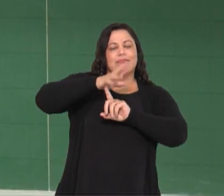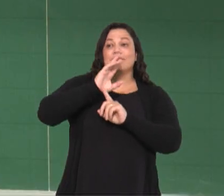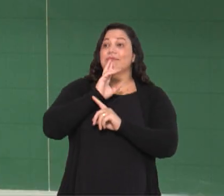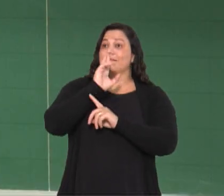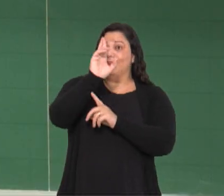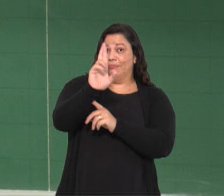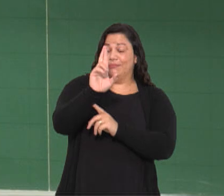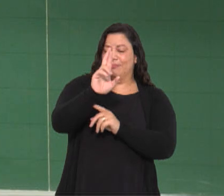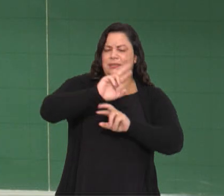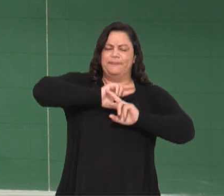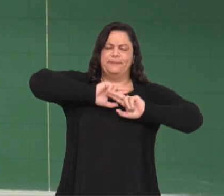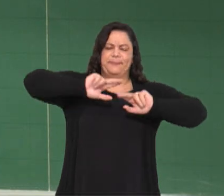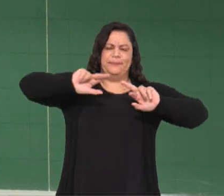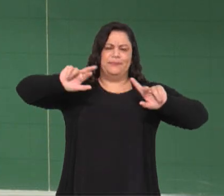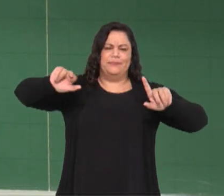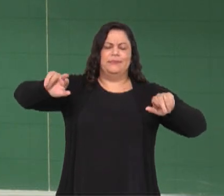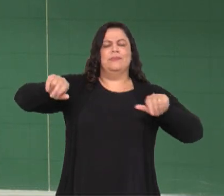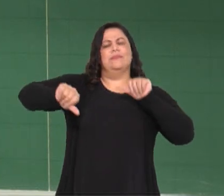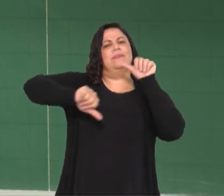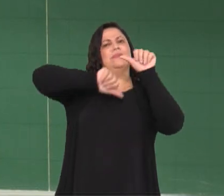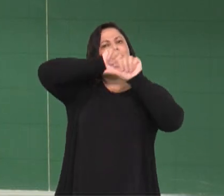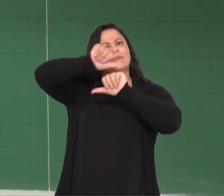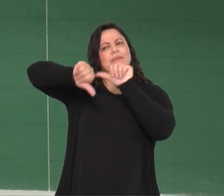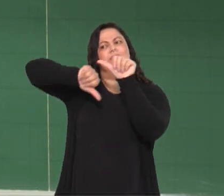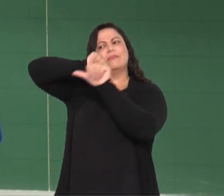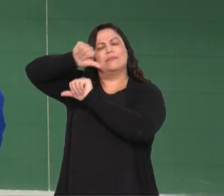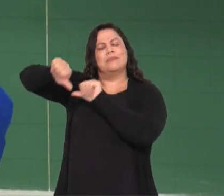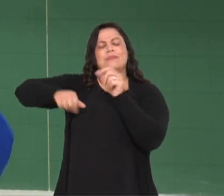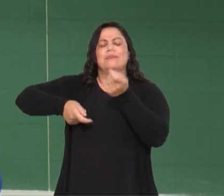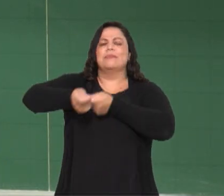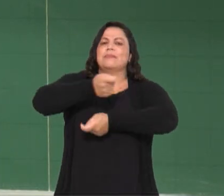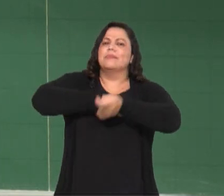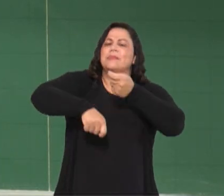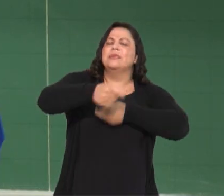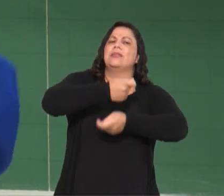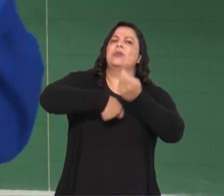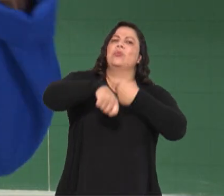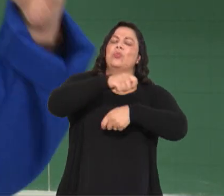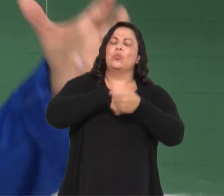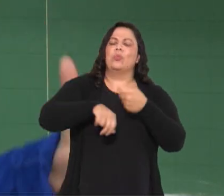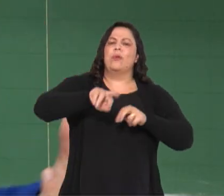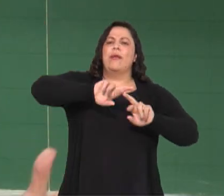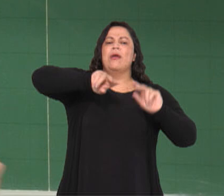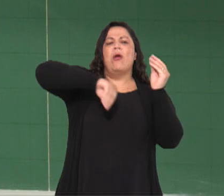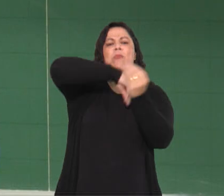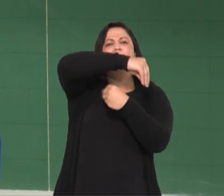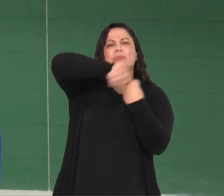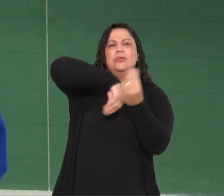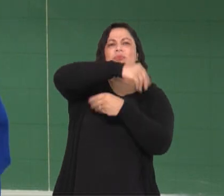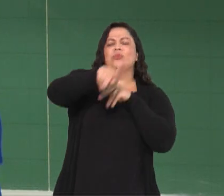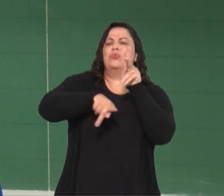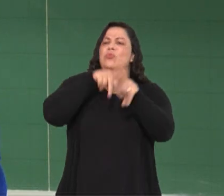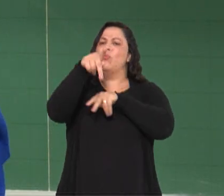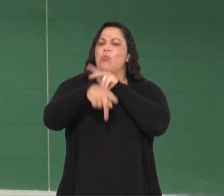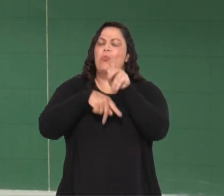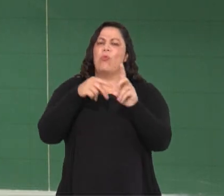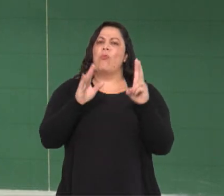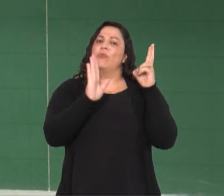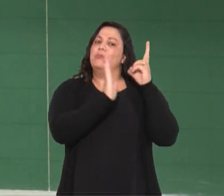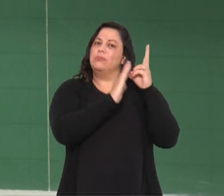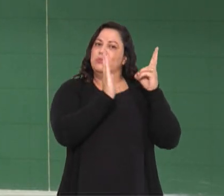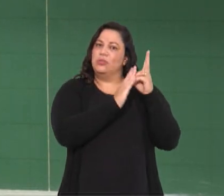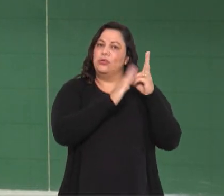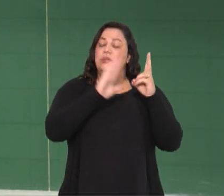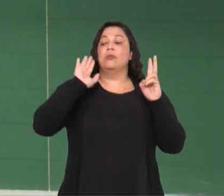resultado de vários ciclos econômicos e resultado aí da mistura de vários povos, né? Então, desde o indígena que já habitava